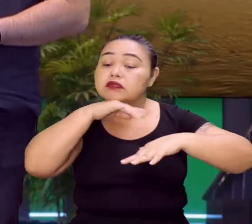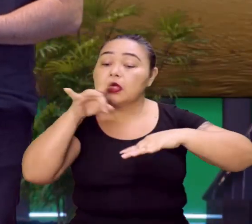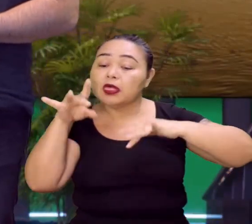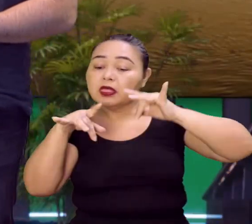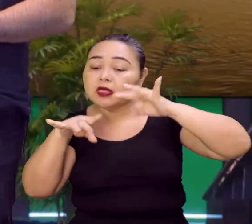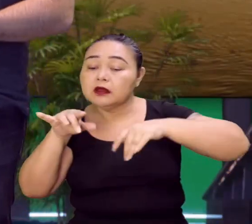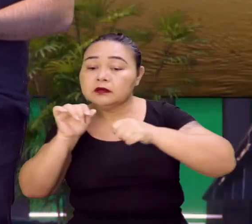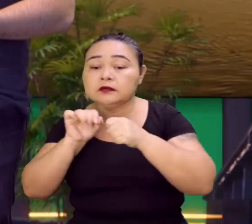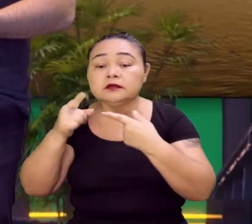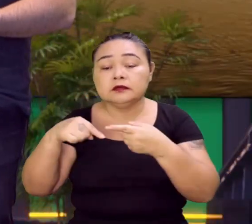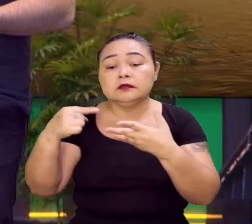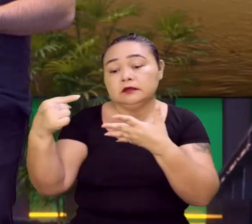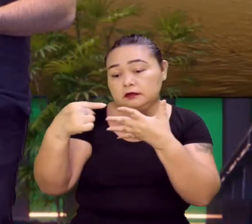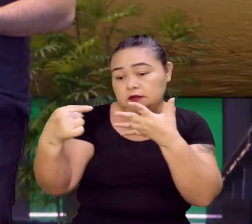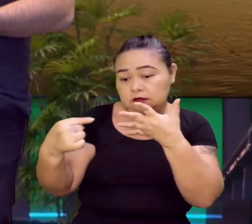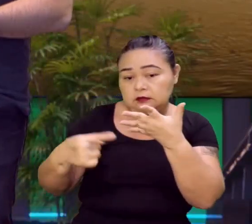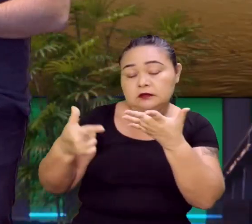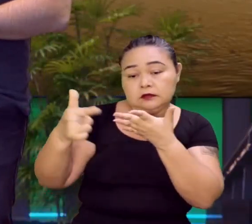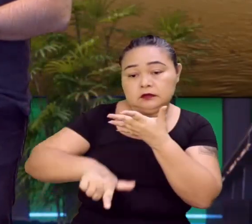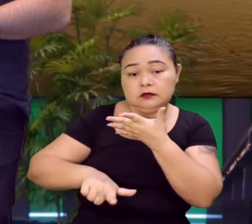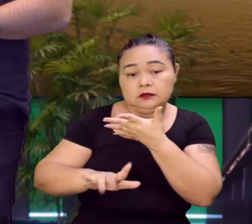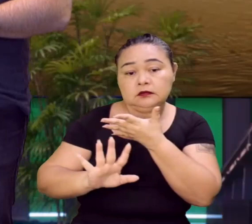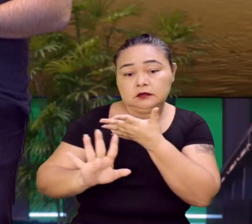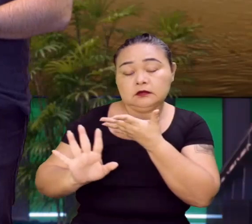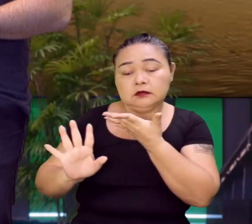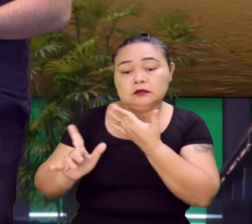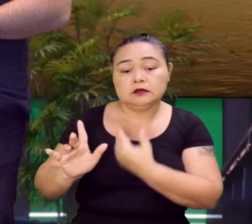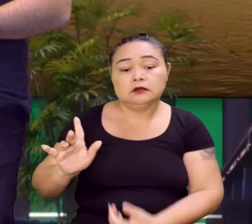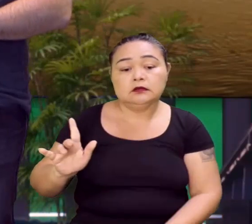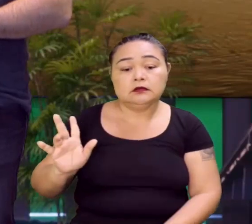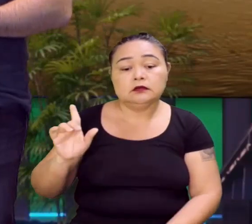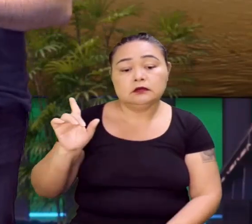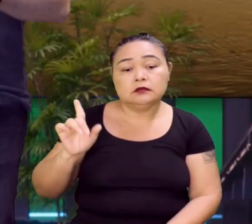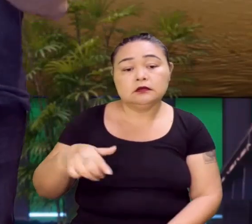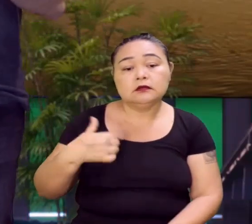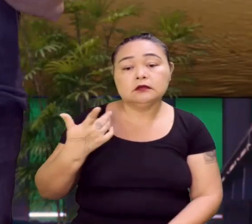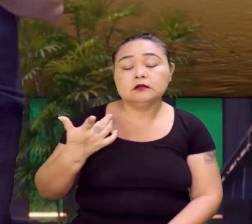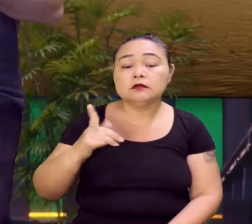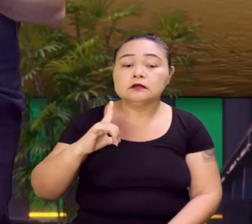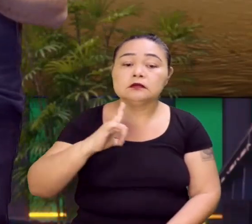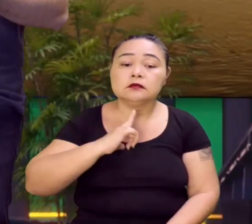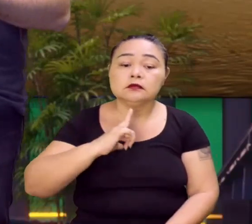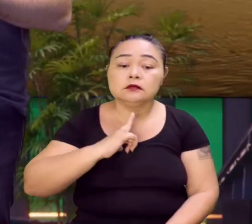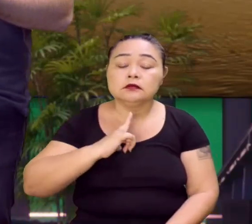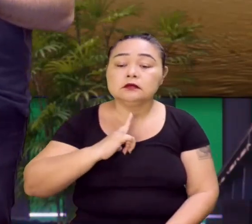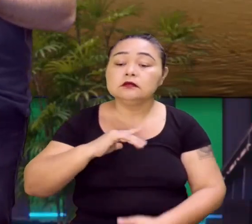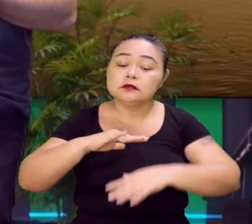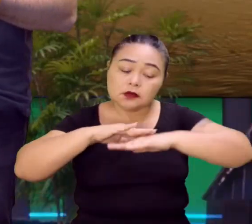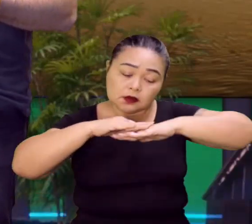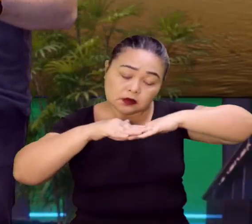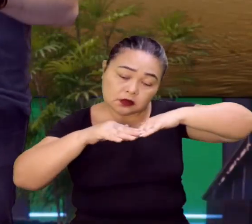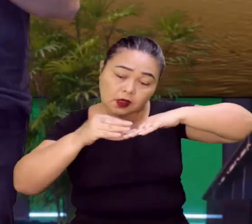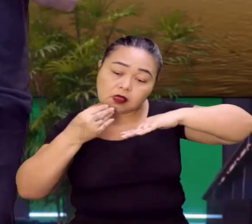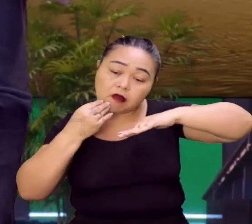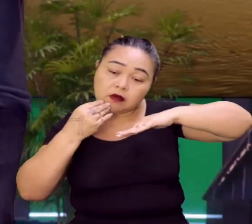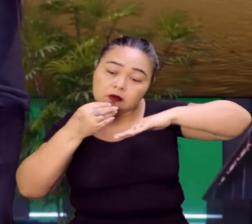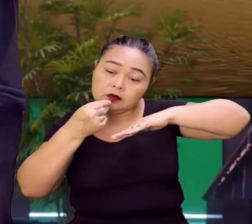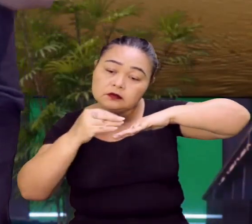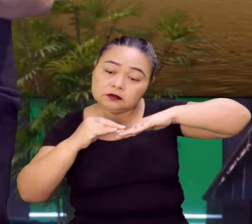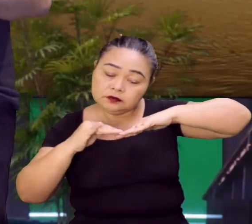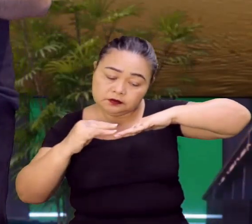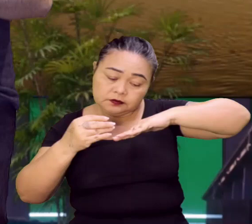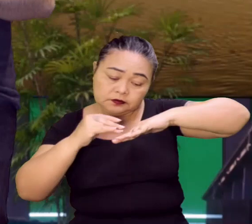isso? Nós estamos falando dele. Exatamente. De uma forma subentendida, né, Rogério? Com certeza. E temos aí também as erosões. As erosões. A